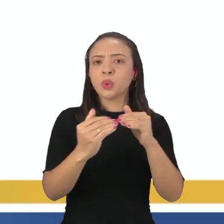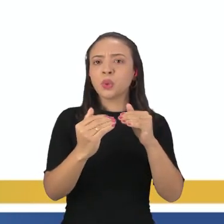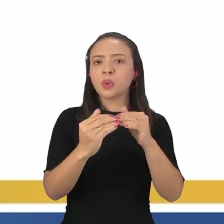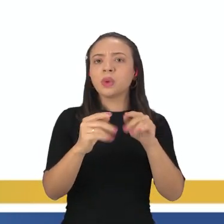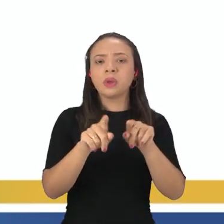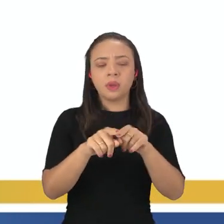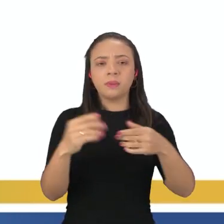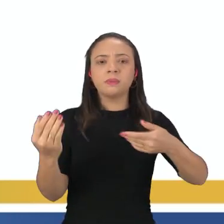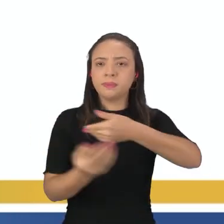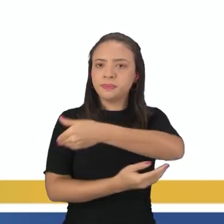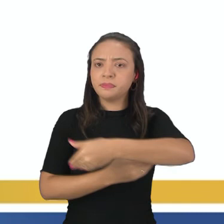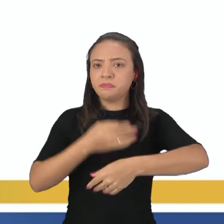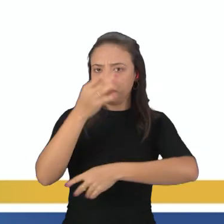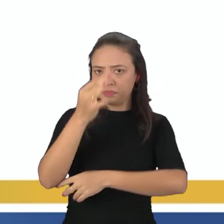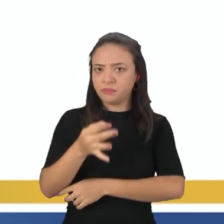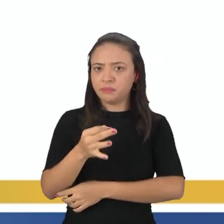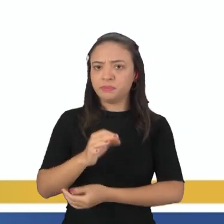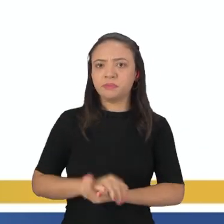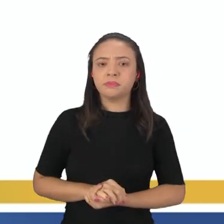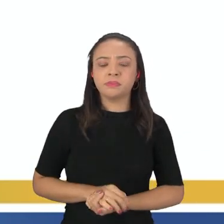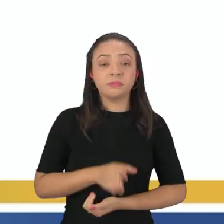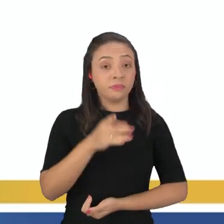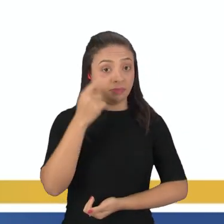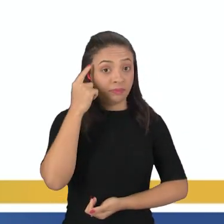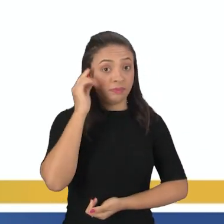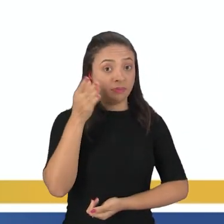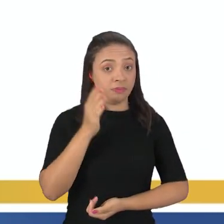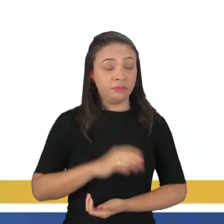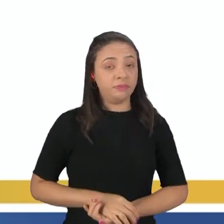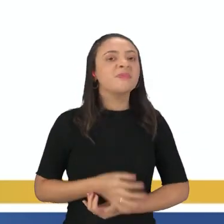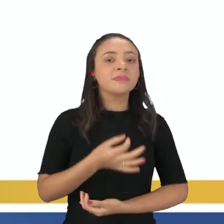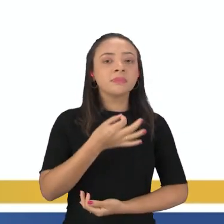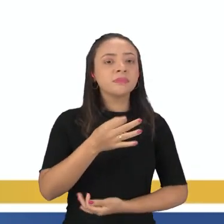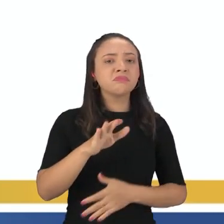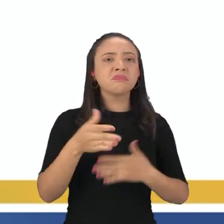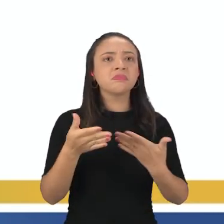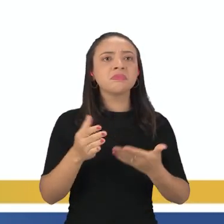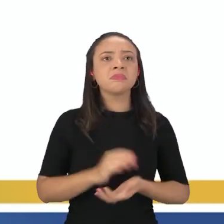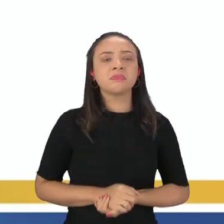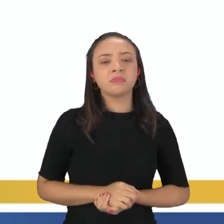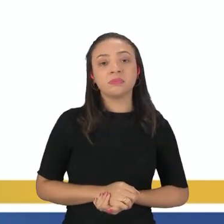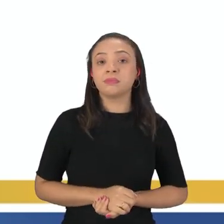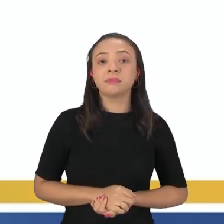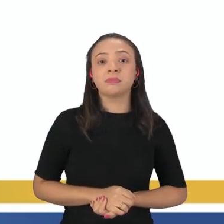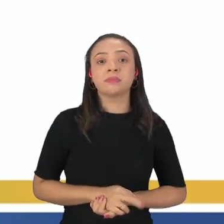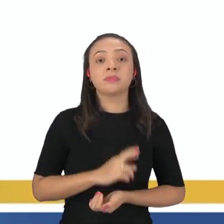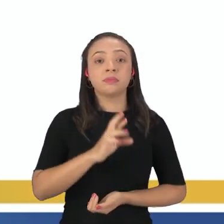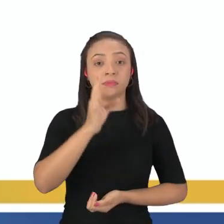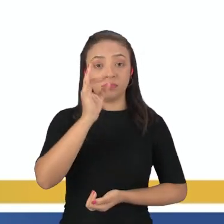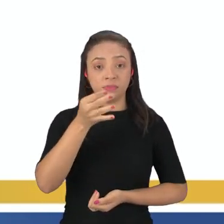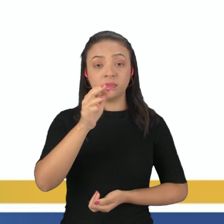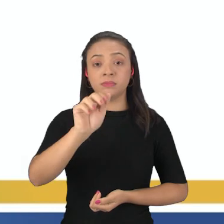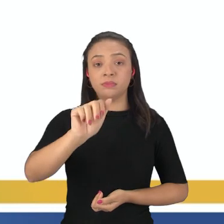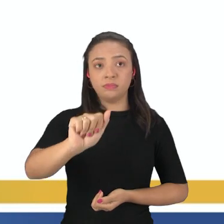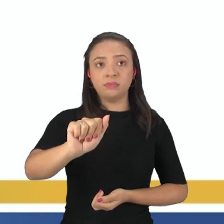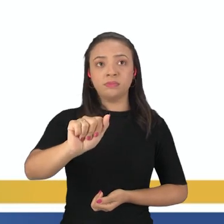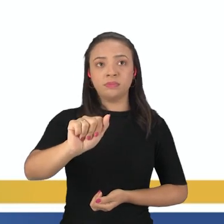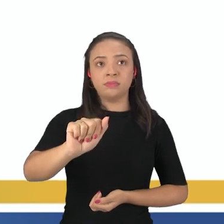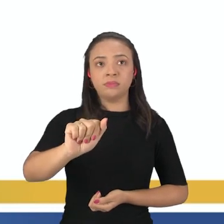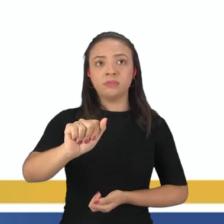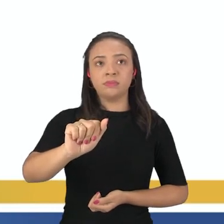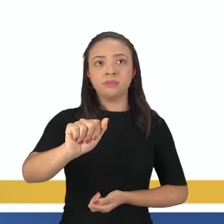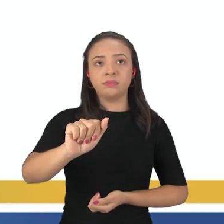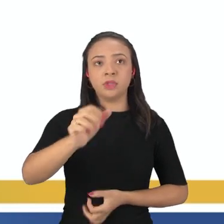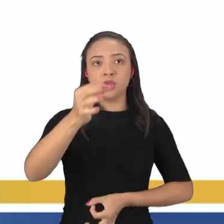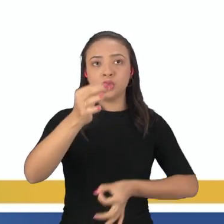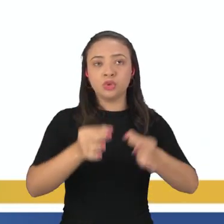bem direitinho aí? Pensaram? O que vocês acham? A resposta correta é a letra A.